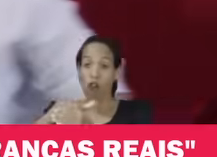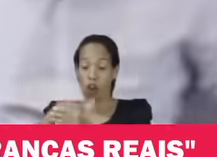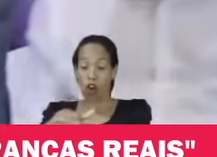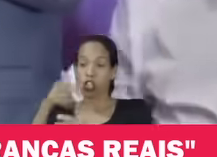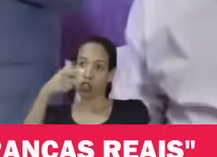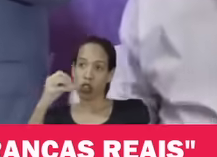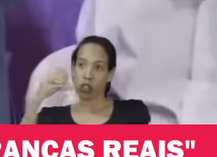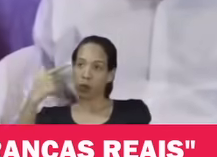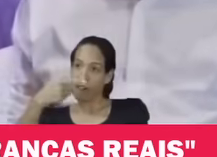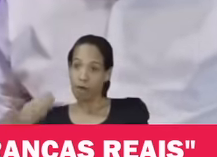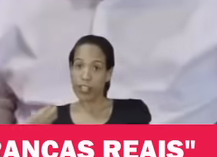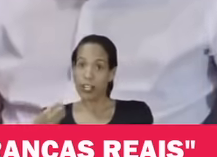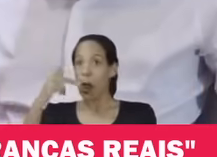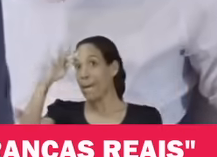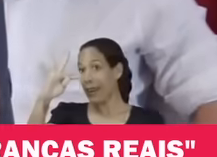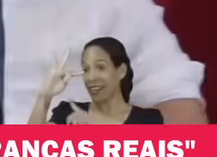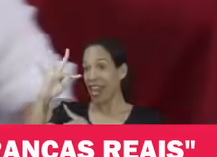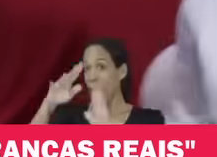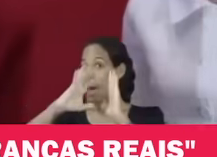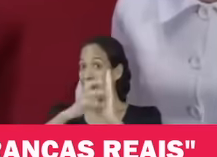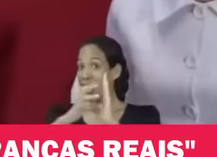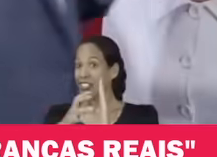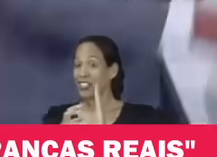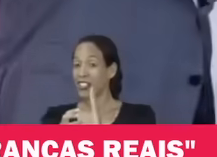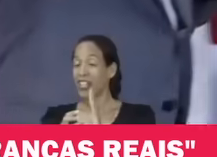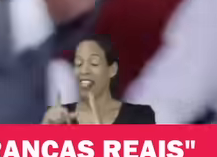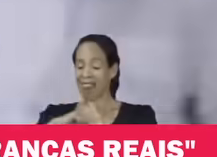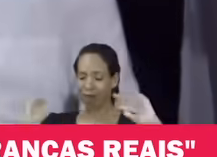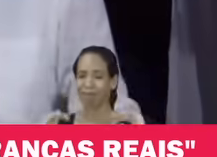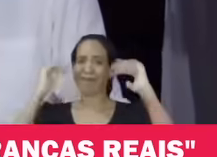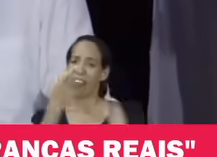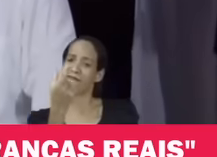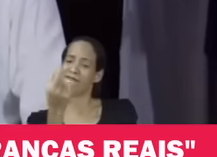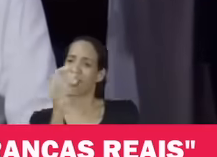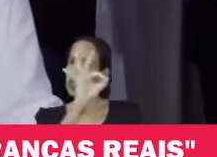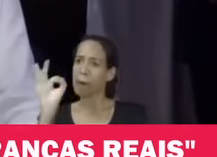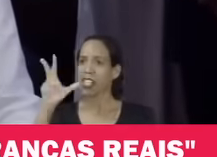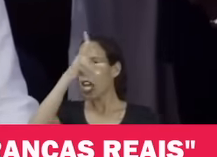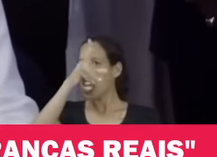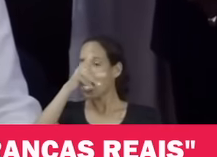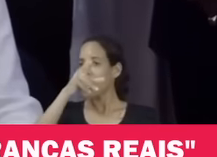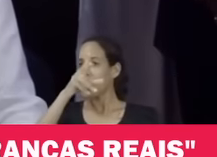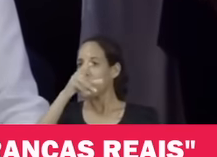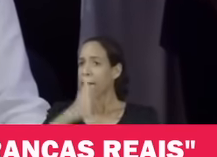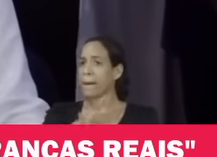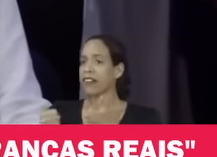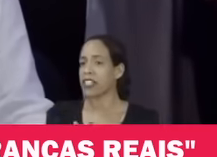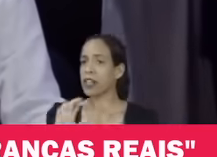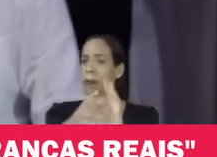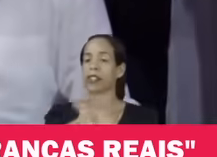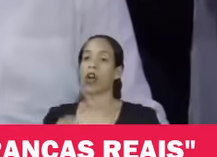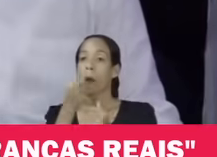de 2020, o PT, que é um partido que tem acima de 20% de preferência partidária,